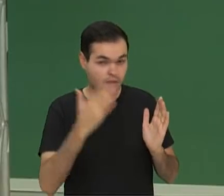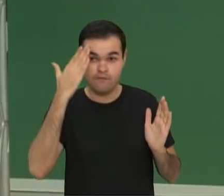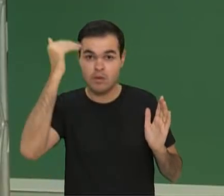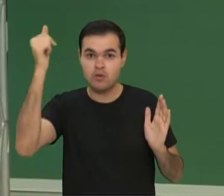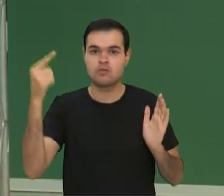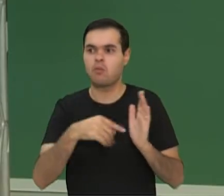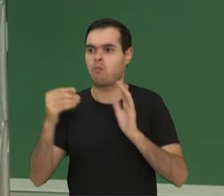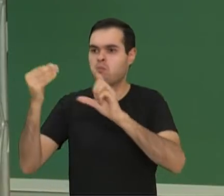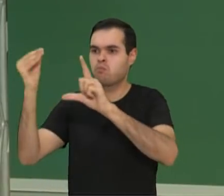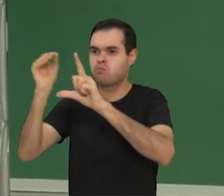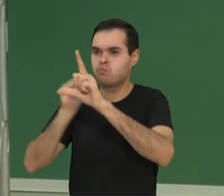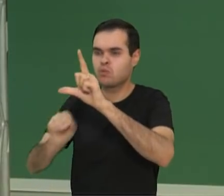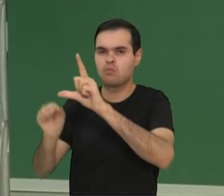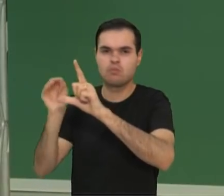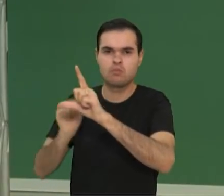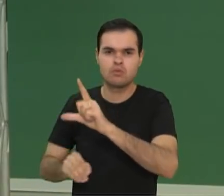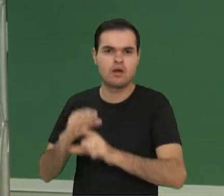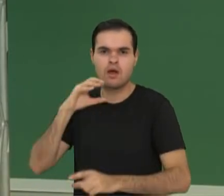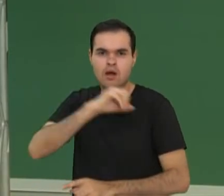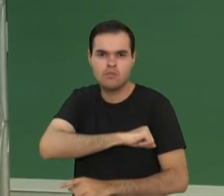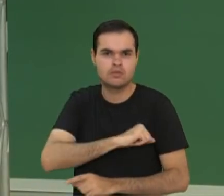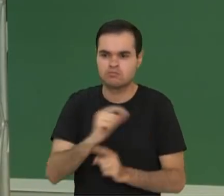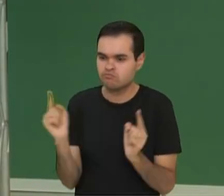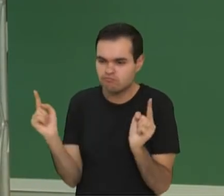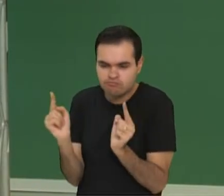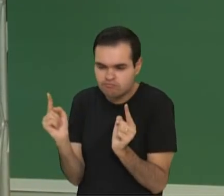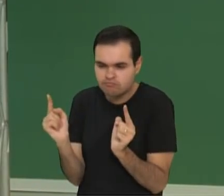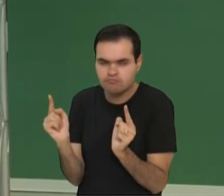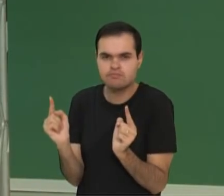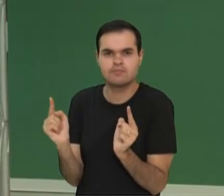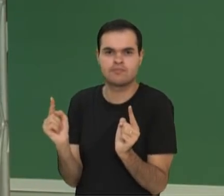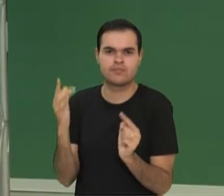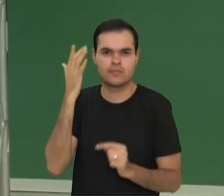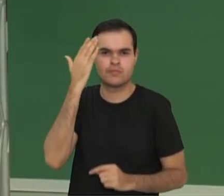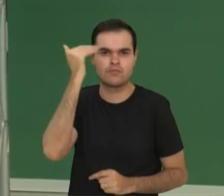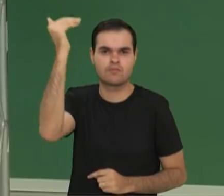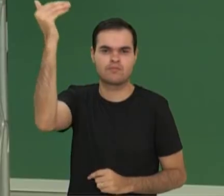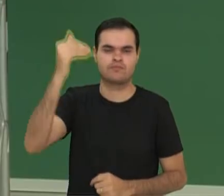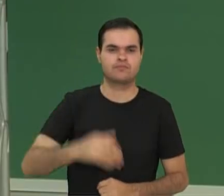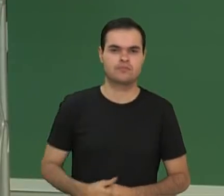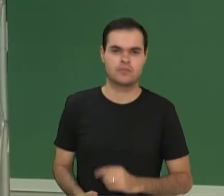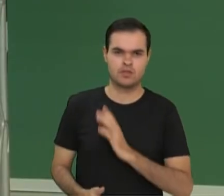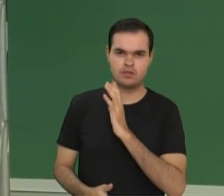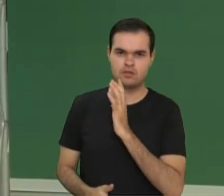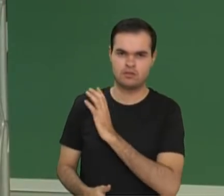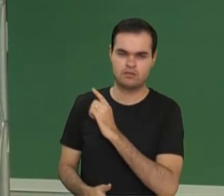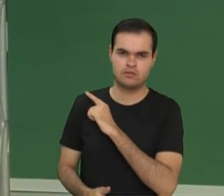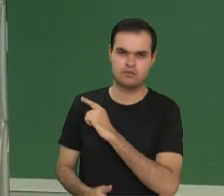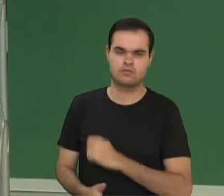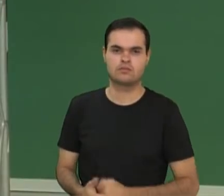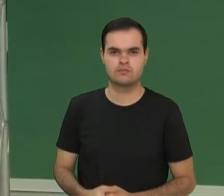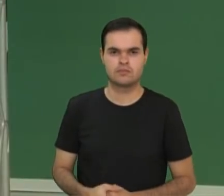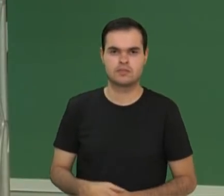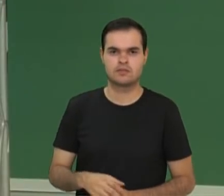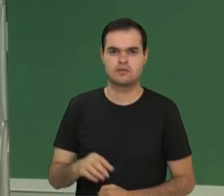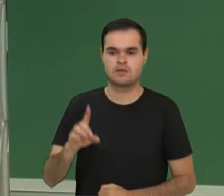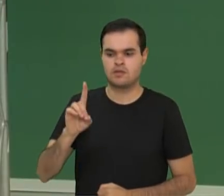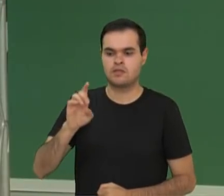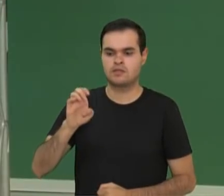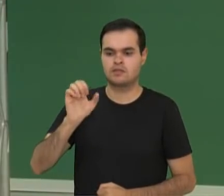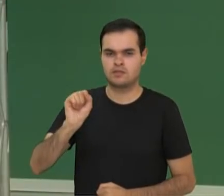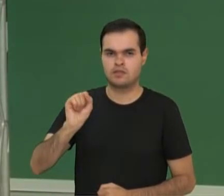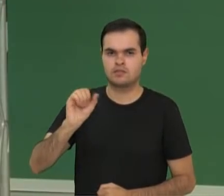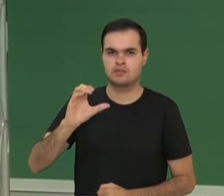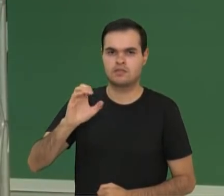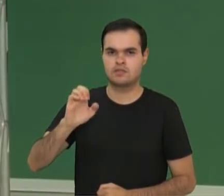algumas coisas rapidamente, em poucos caracteres. É isso que é celebridades descelebradas